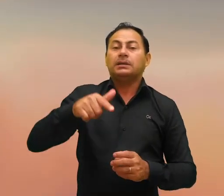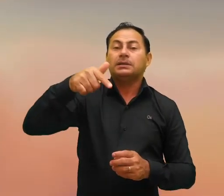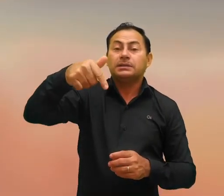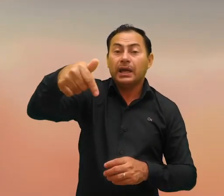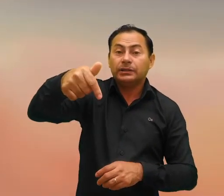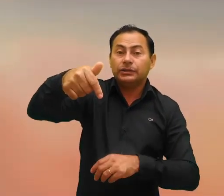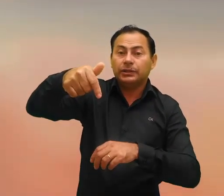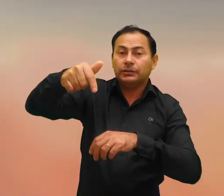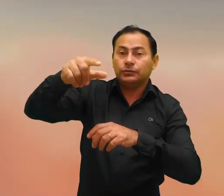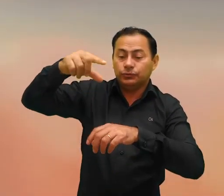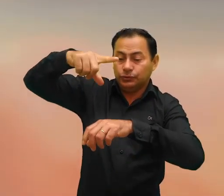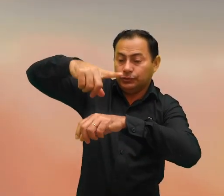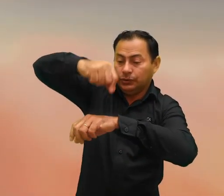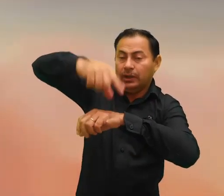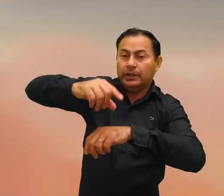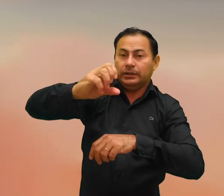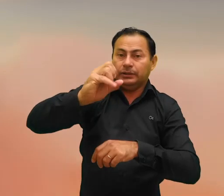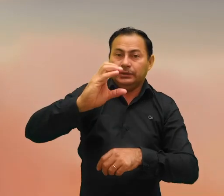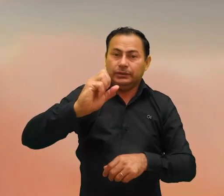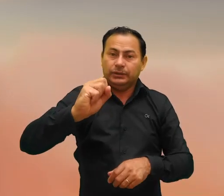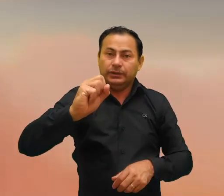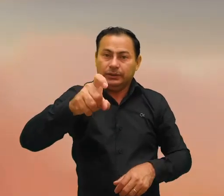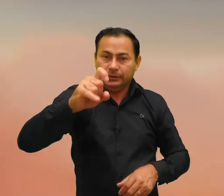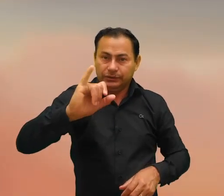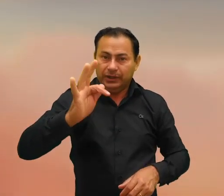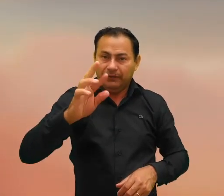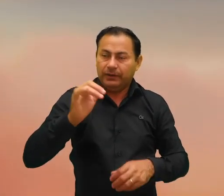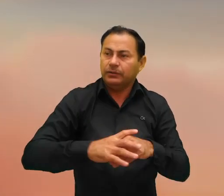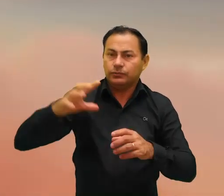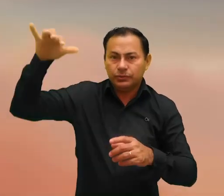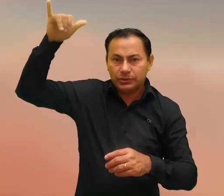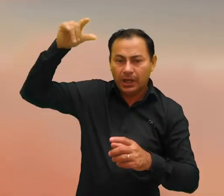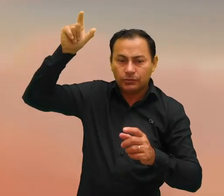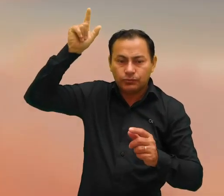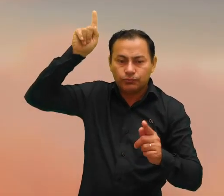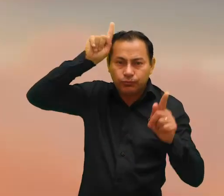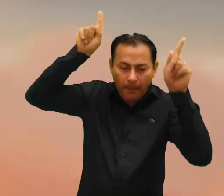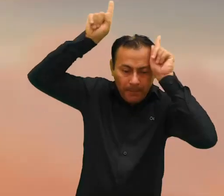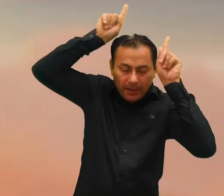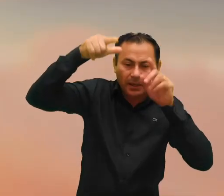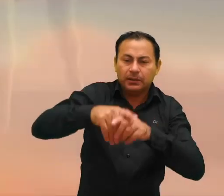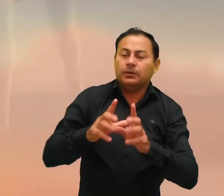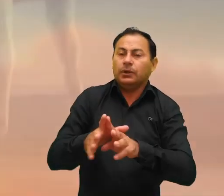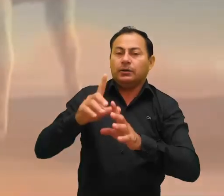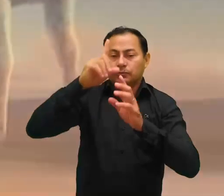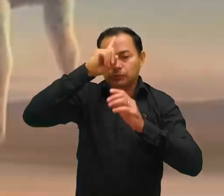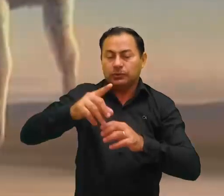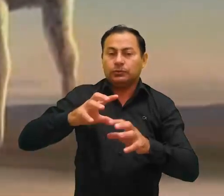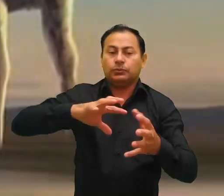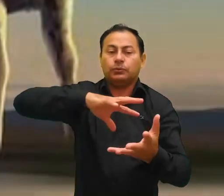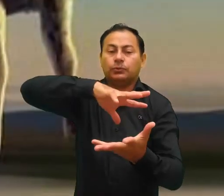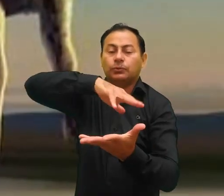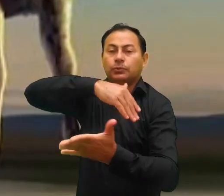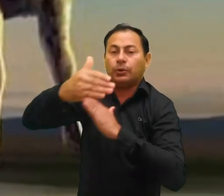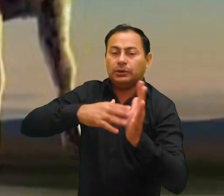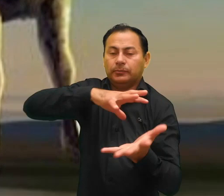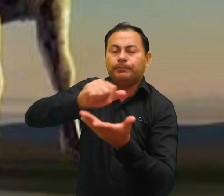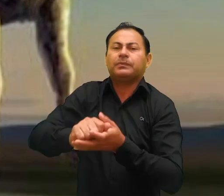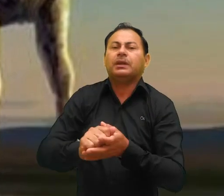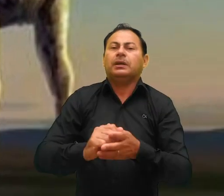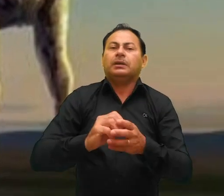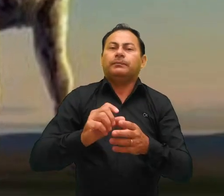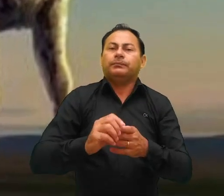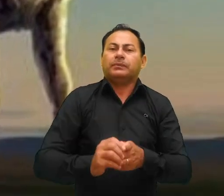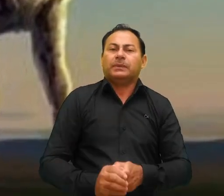7 chifres e 7 olhos, que são os 7 Espíritos de Deus enviados a toda a terra. Estudiosos afirmam que chifres na